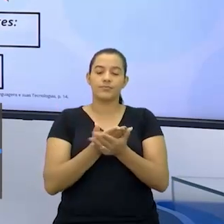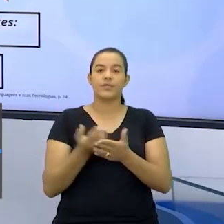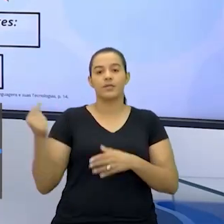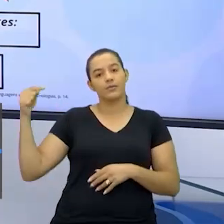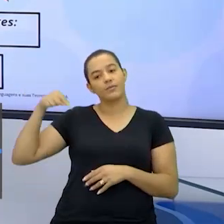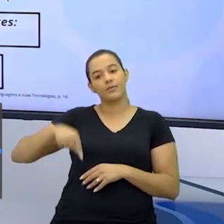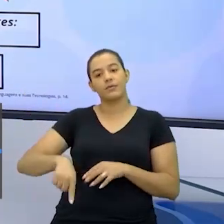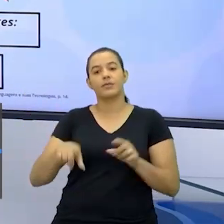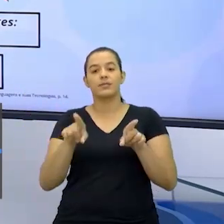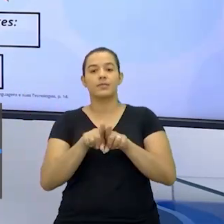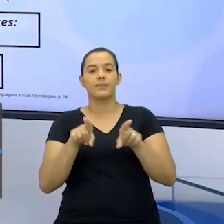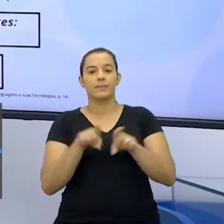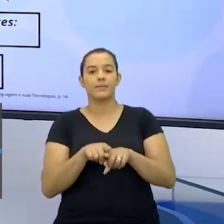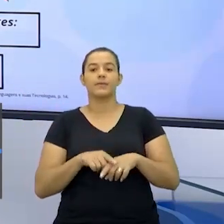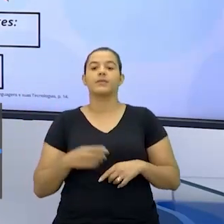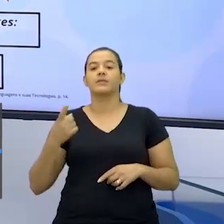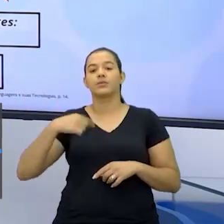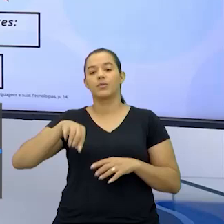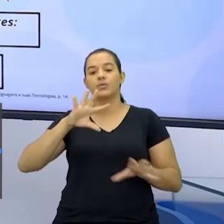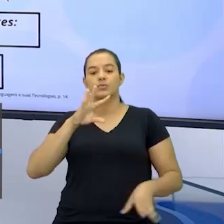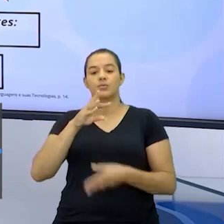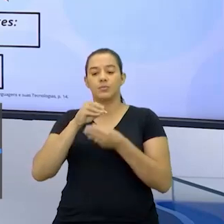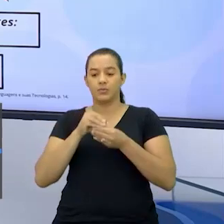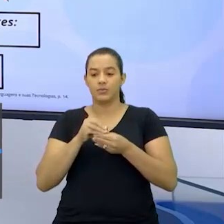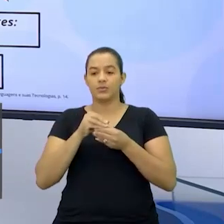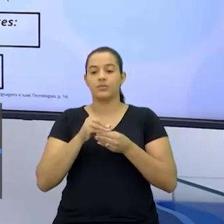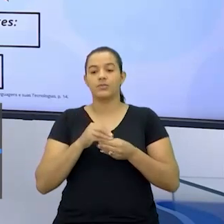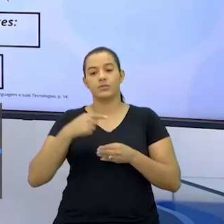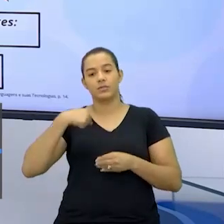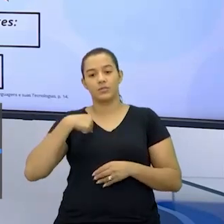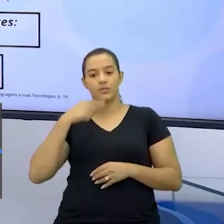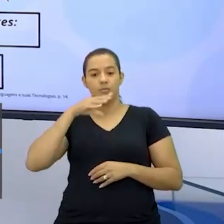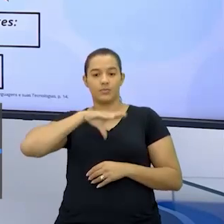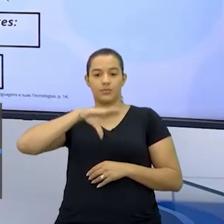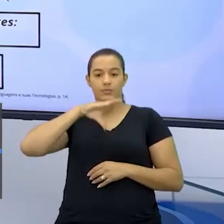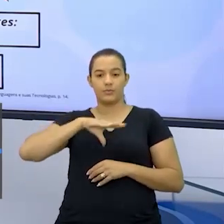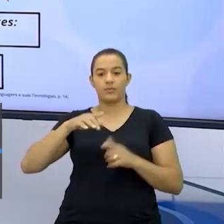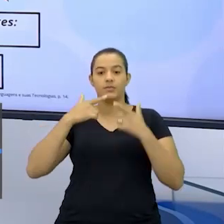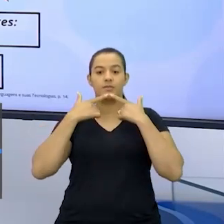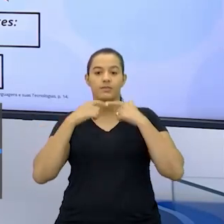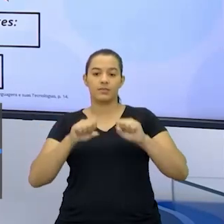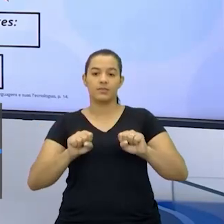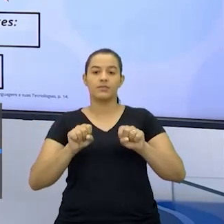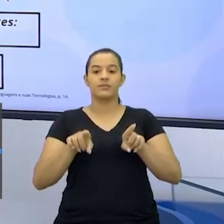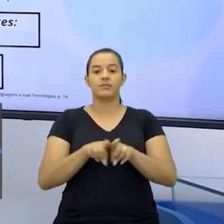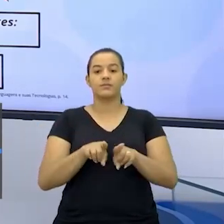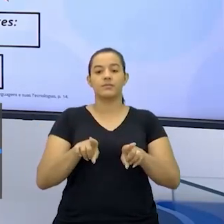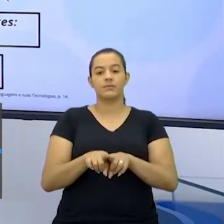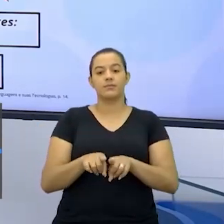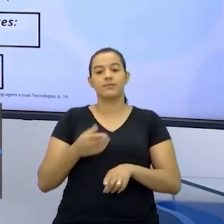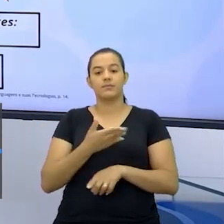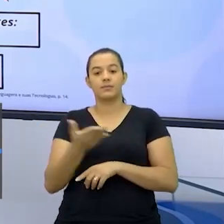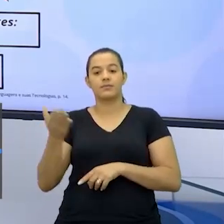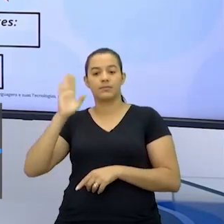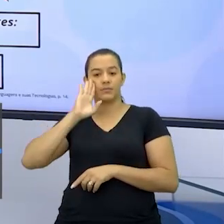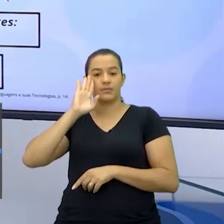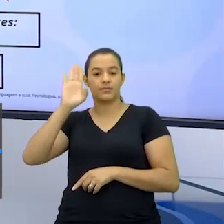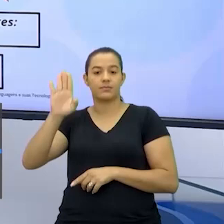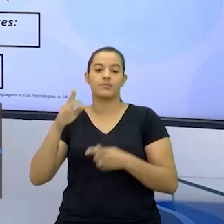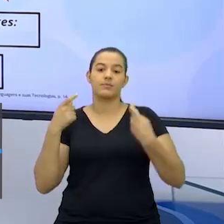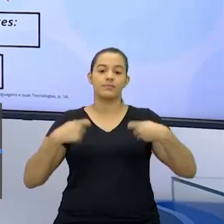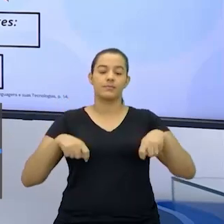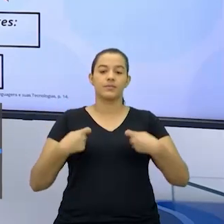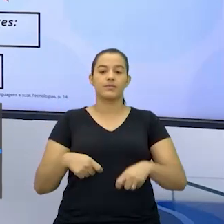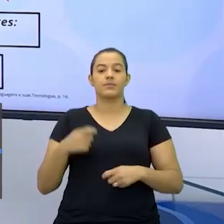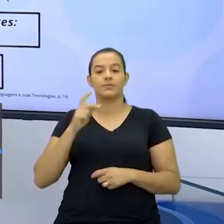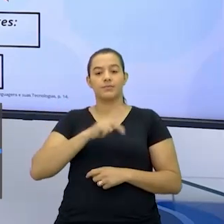aqui. É que como o nosso componente, ele é um componente, eu sou professor de língua portuguesa e língua inglesa, mas é um componente que preferencialmente tem que ser dado